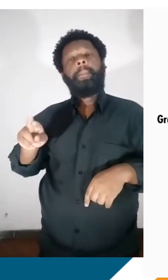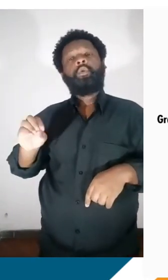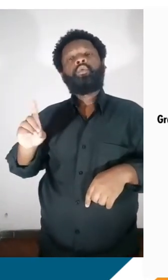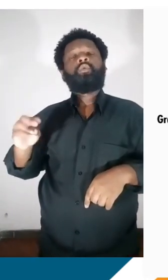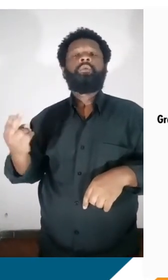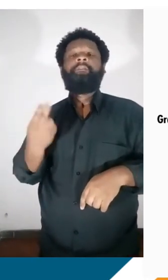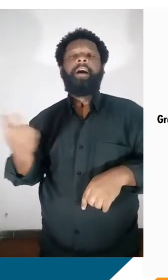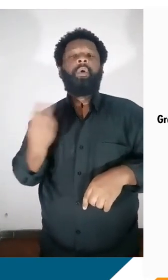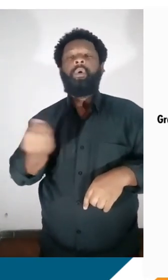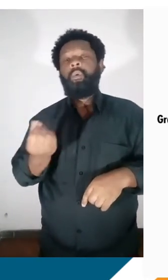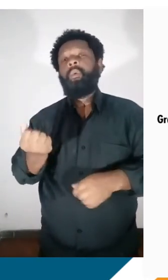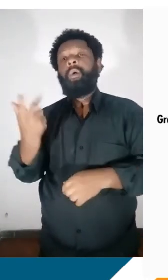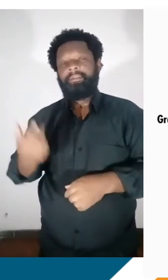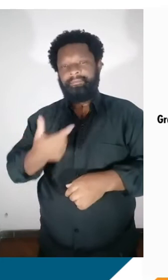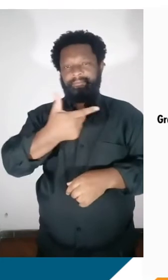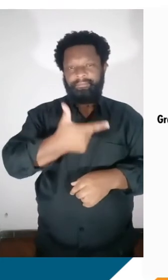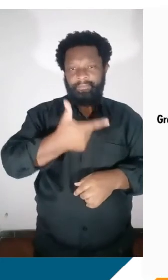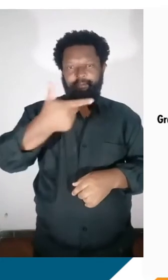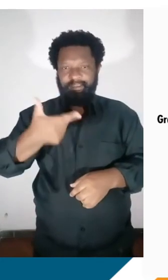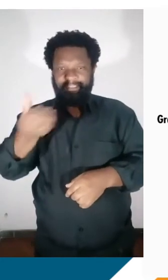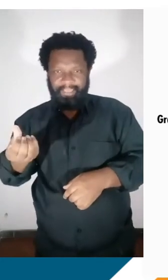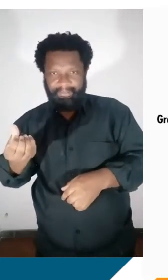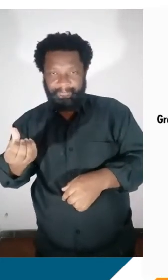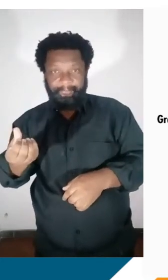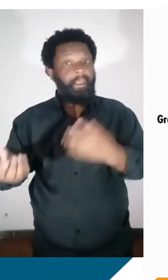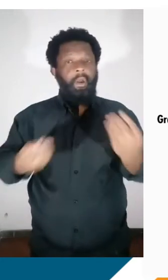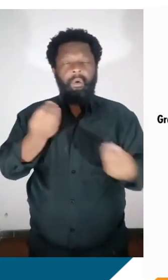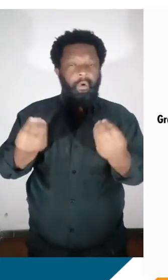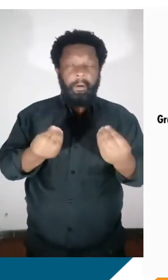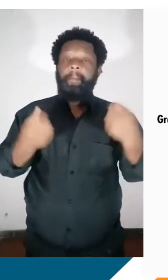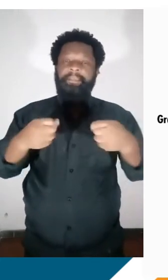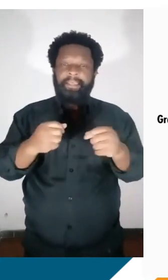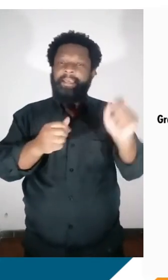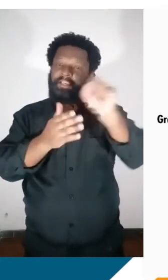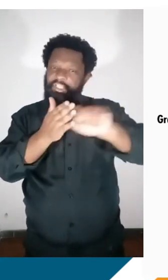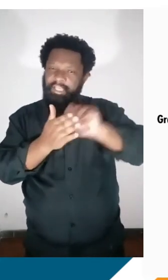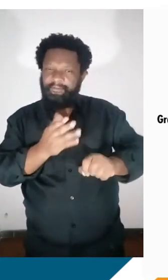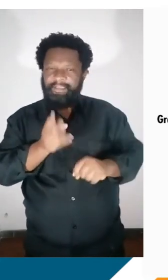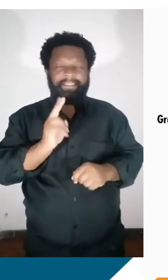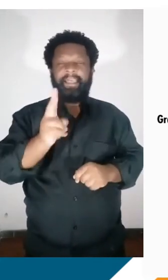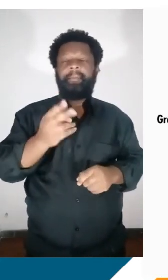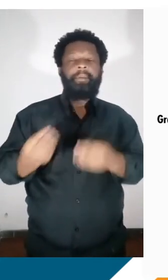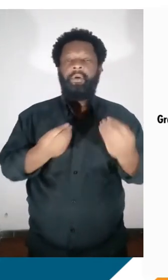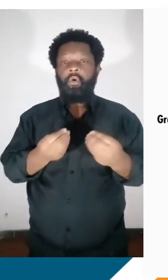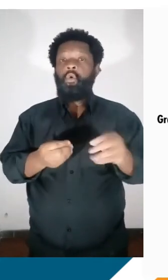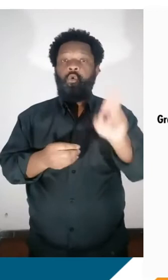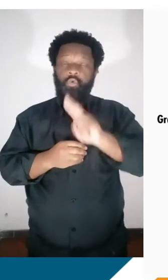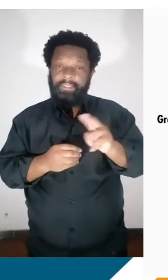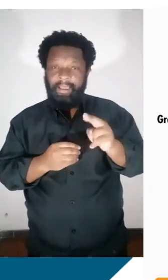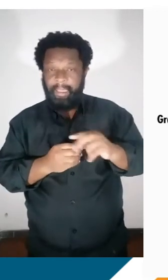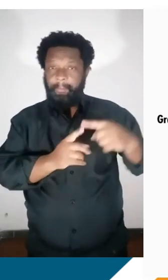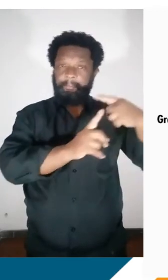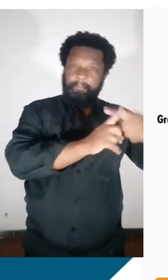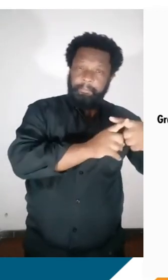entalpia? 226, tá? Então, assim, gente, é de bom grado escrever sempre com os sinais para